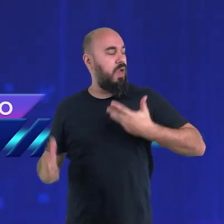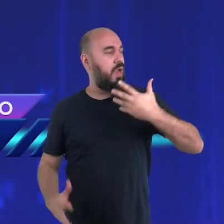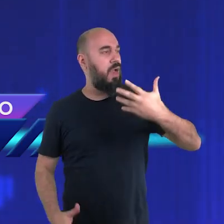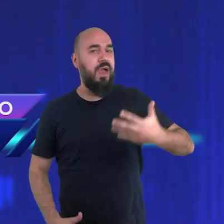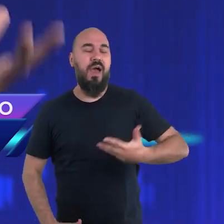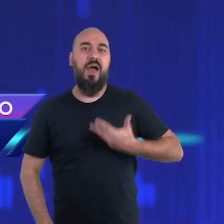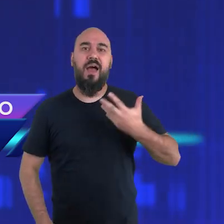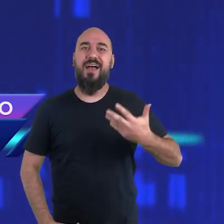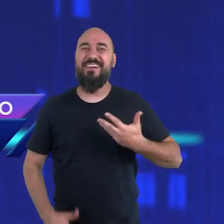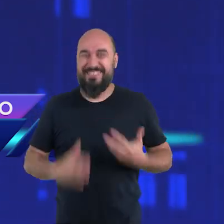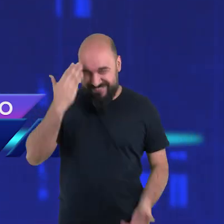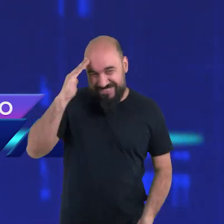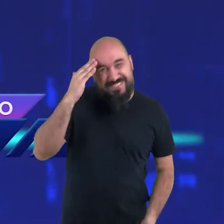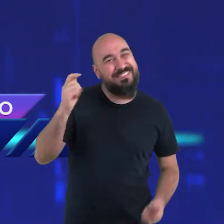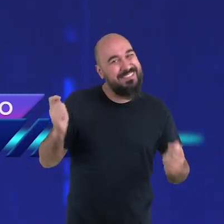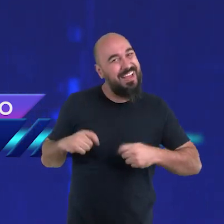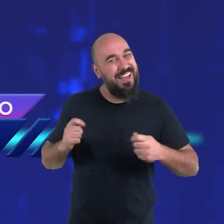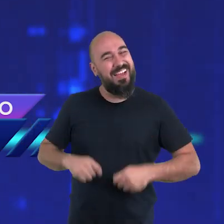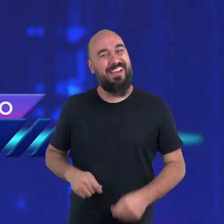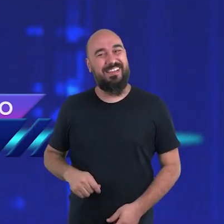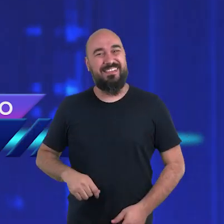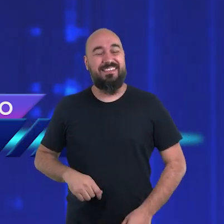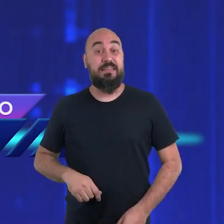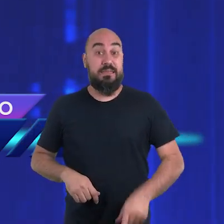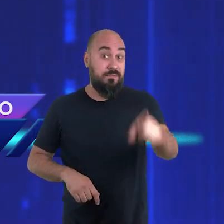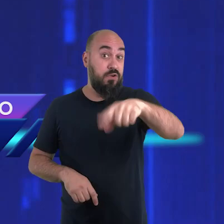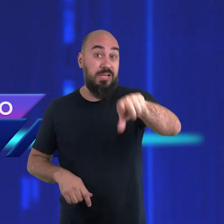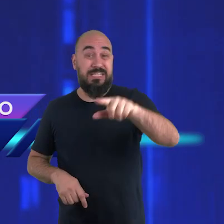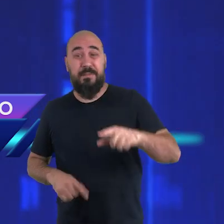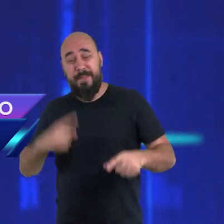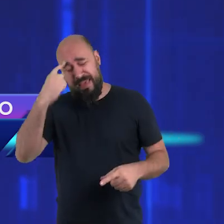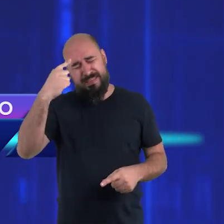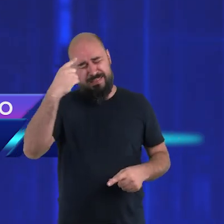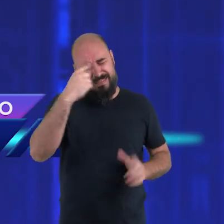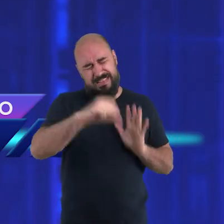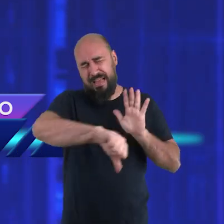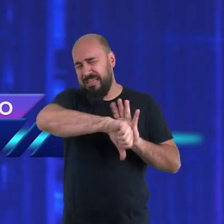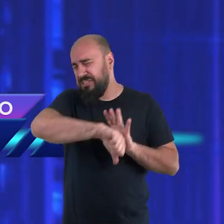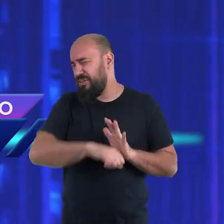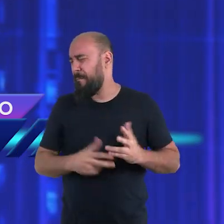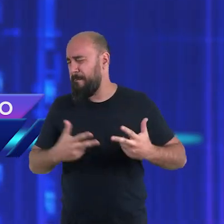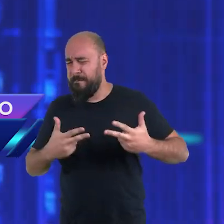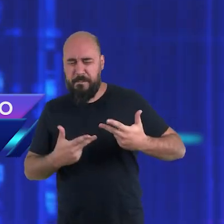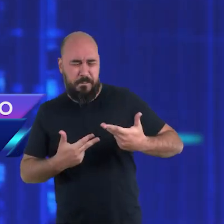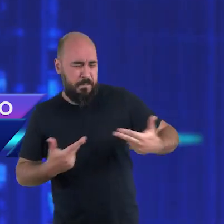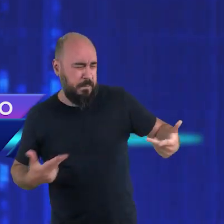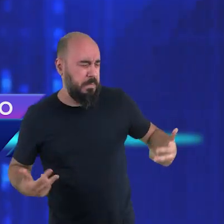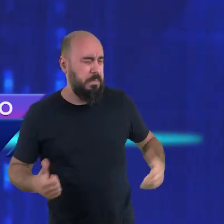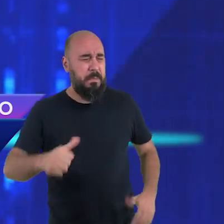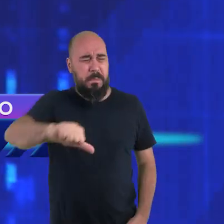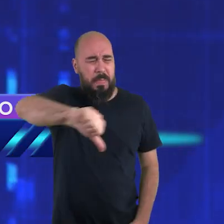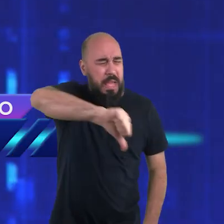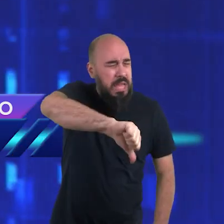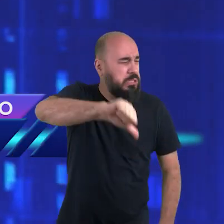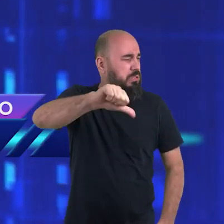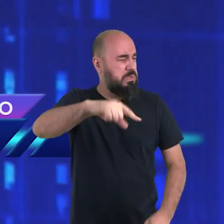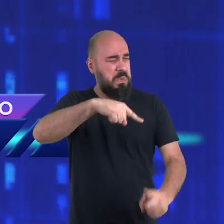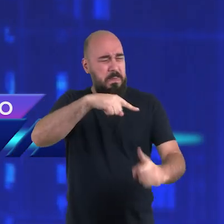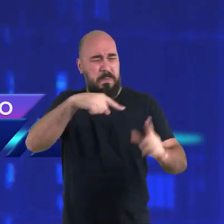sua vida em algo positivo. Ele pode transformar suas frustrações em alegria. Ele pode transformar o seu